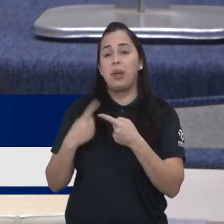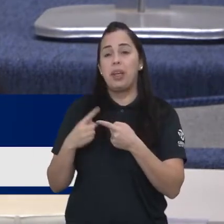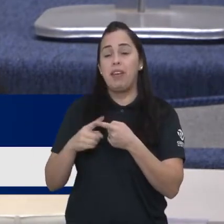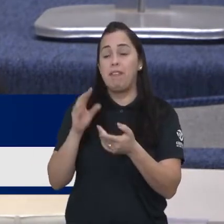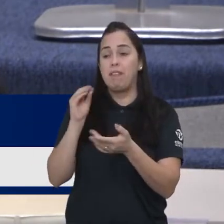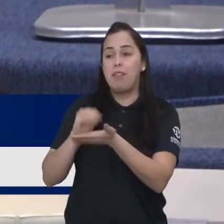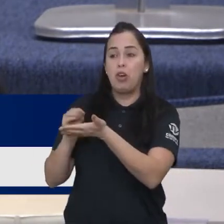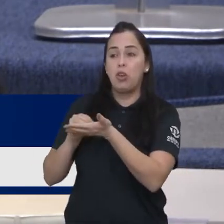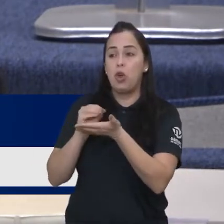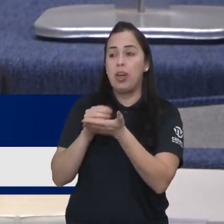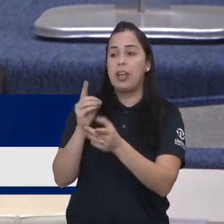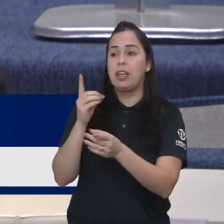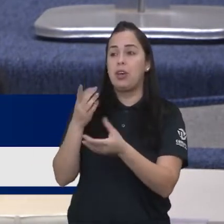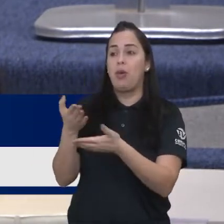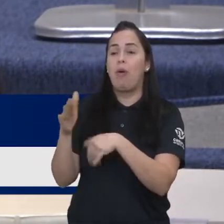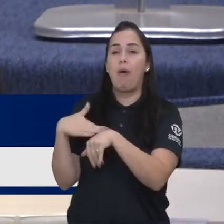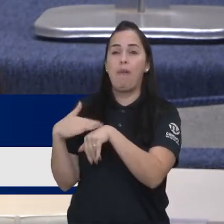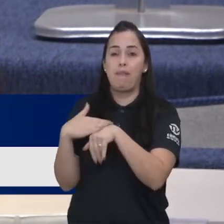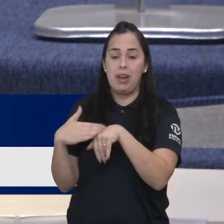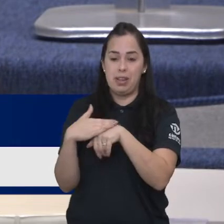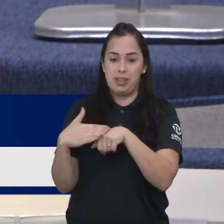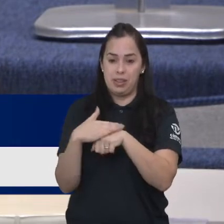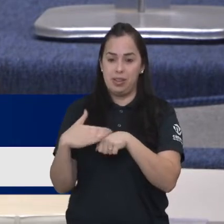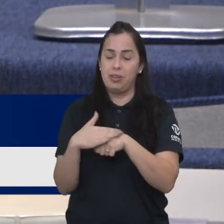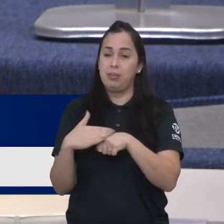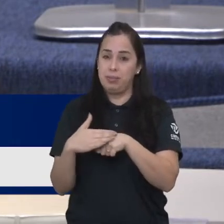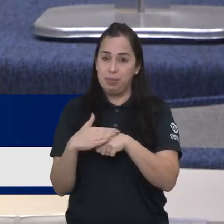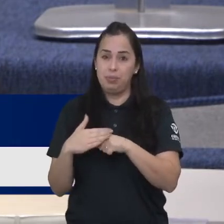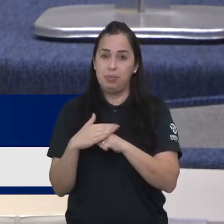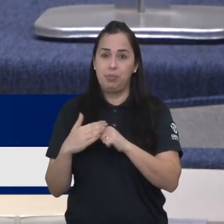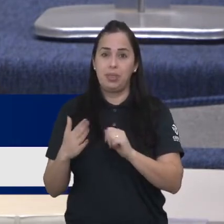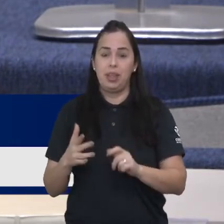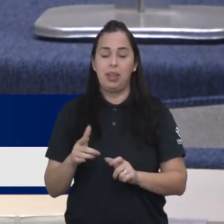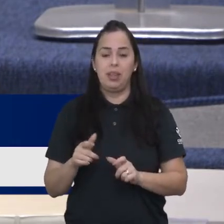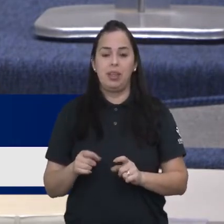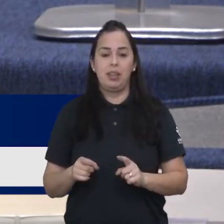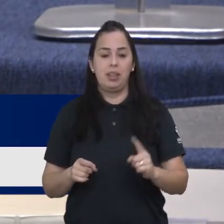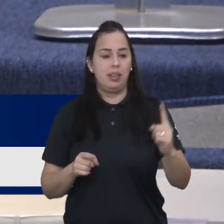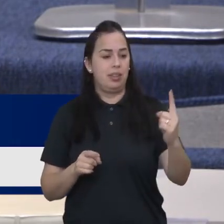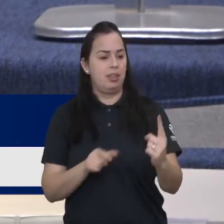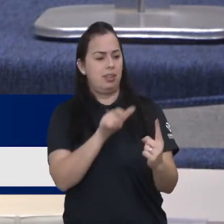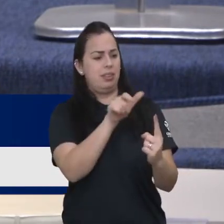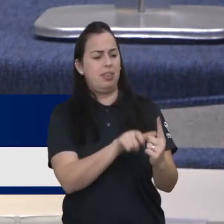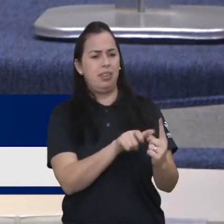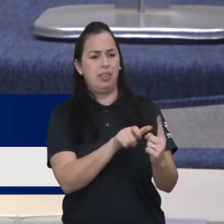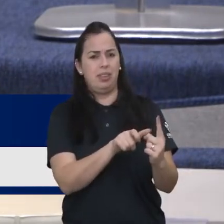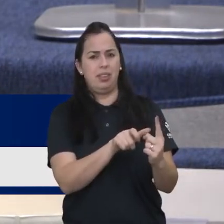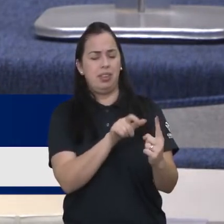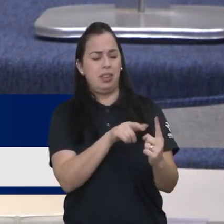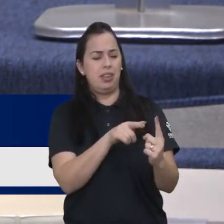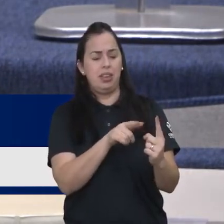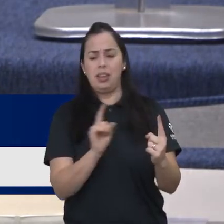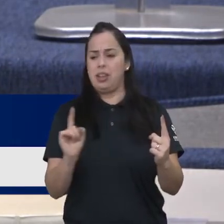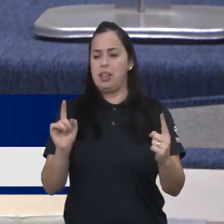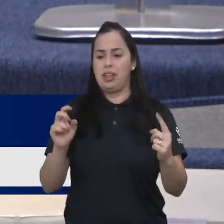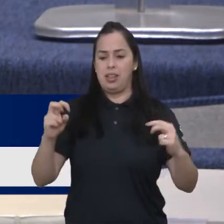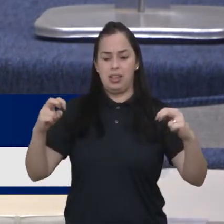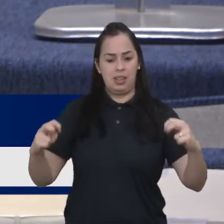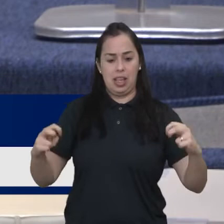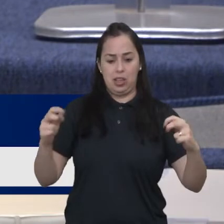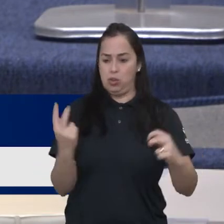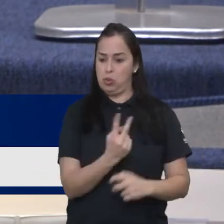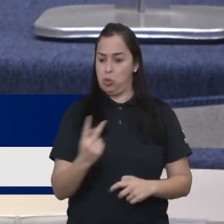diálogo entre alguns órgãos da prefeitura. A gente vê a consequência prática disso nisso. Às vezes, uma pessoa sentada numa mesa não sabe o a outra está fazendo.